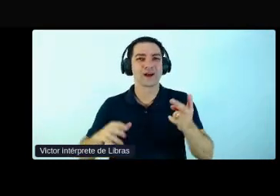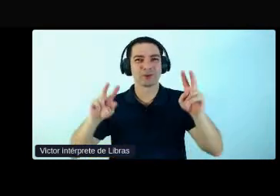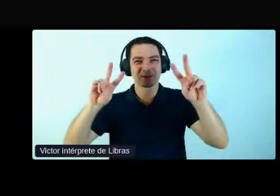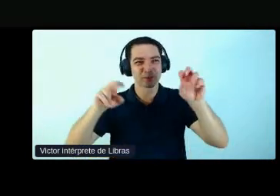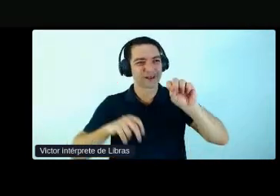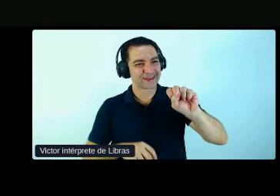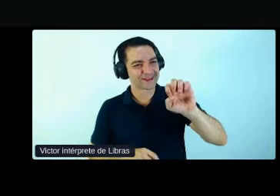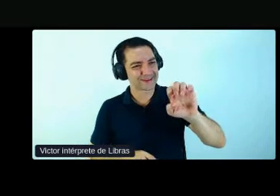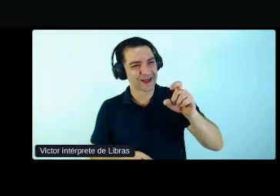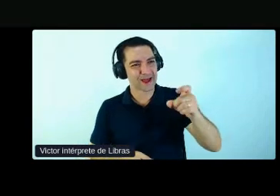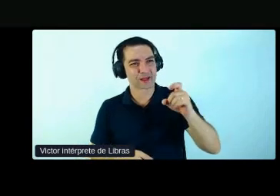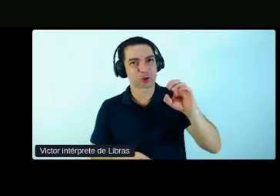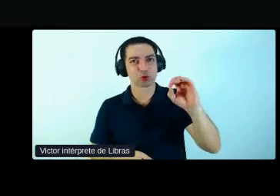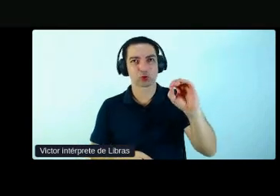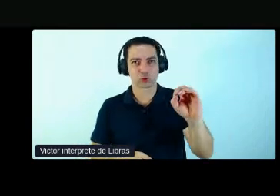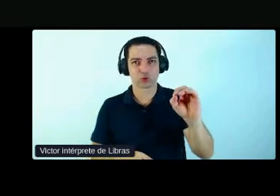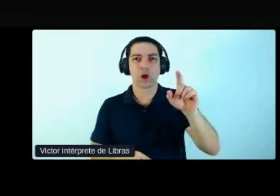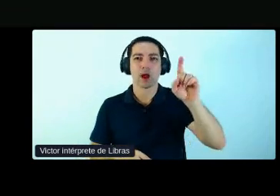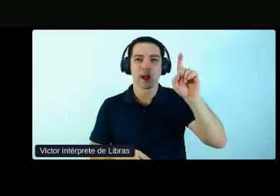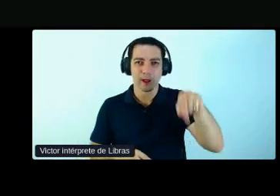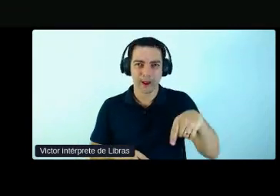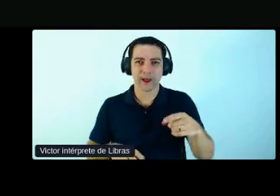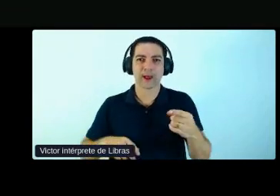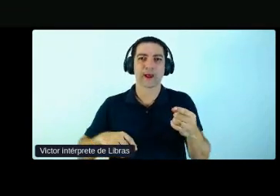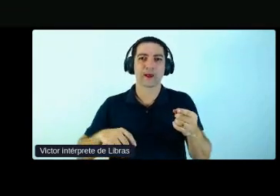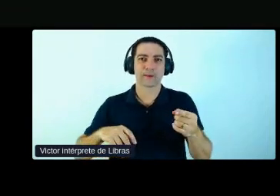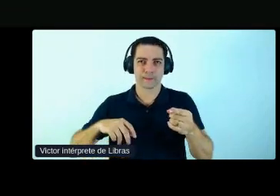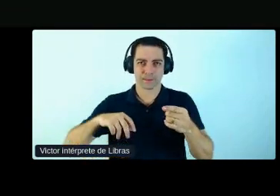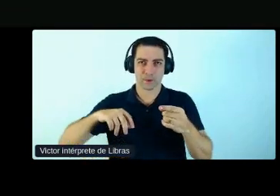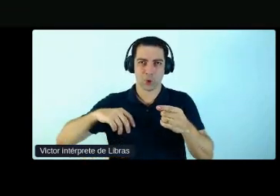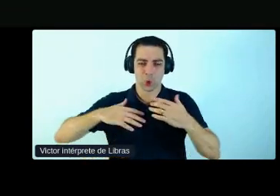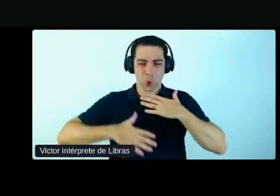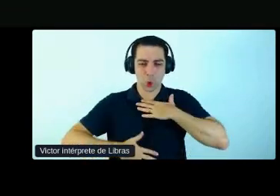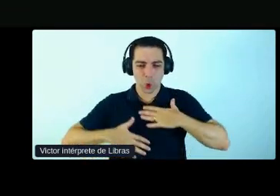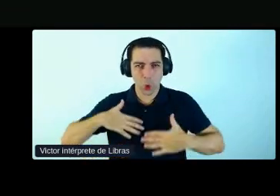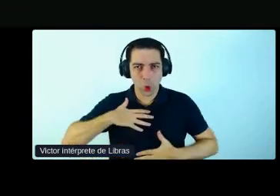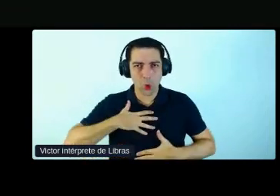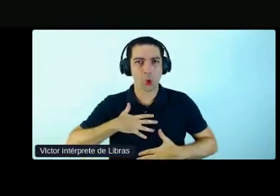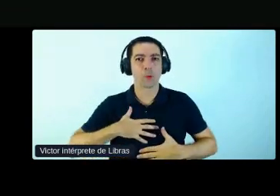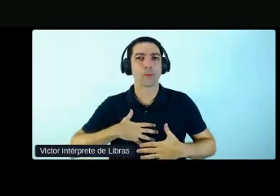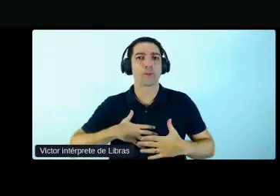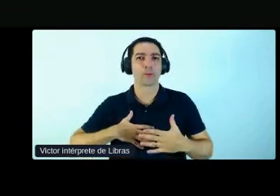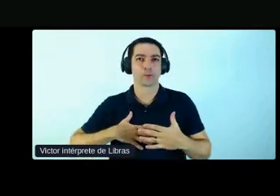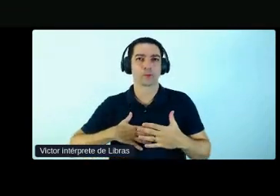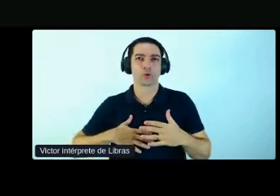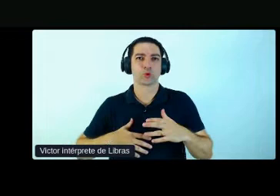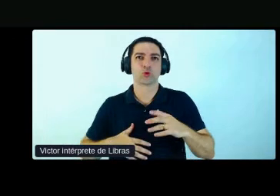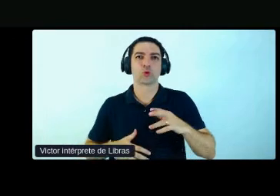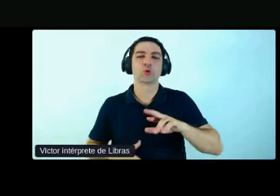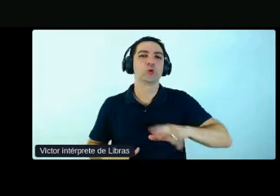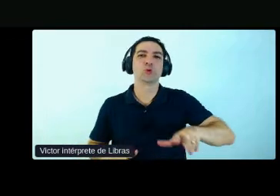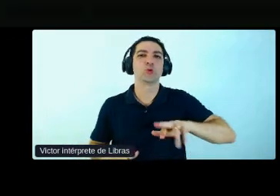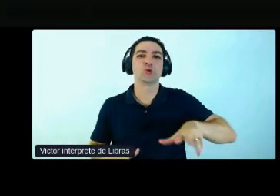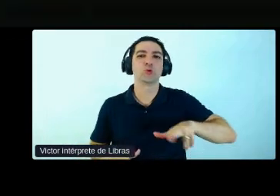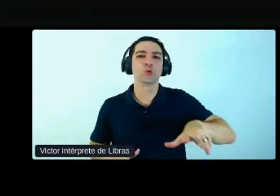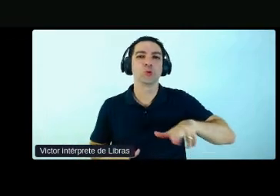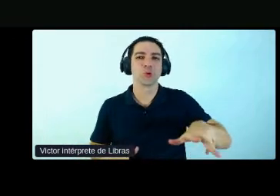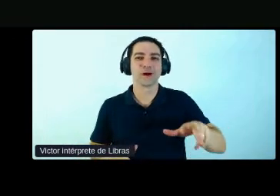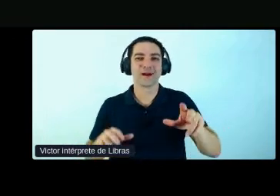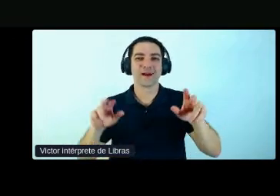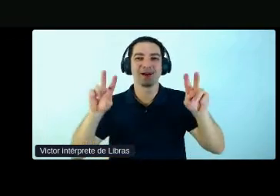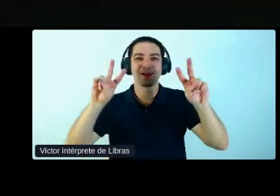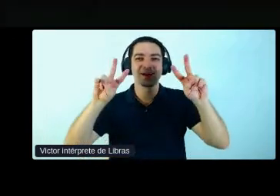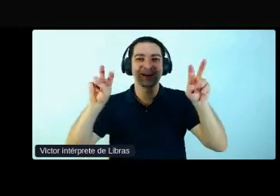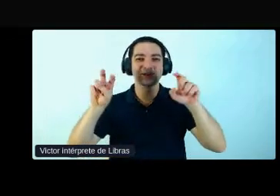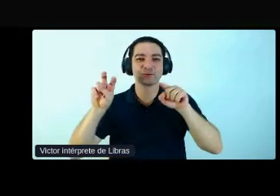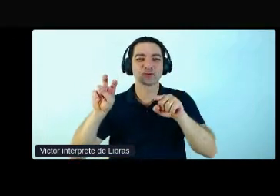corpo físico, tá, em todos os seus níveis, e isso não tem relacionamento, não define